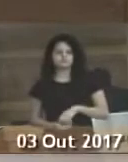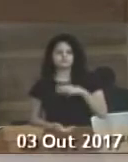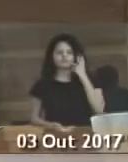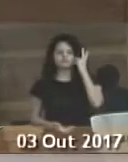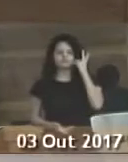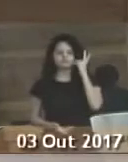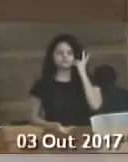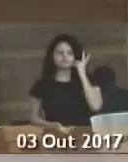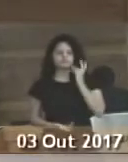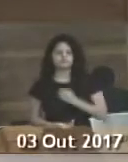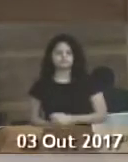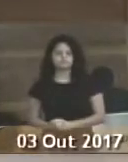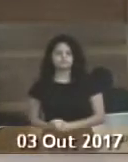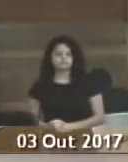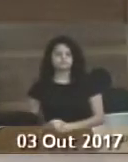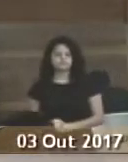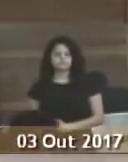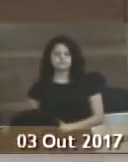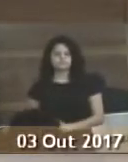vereadores